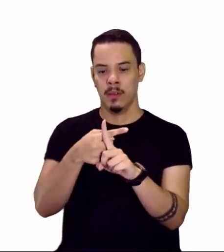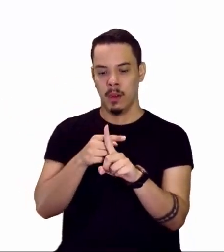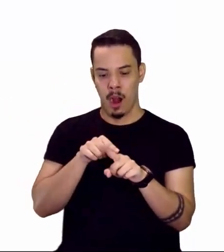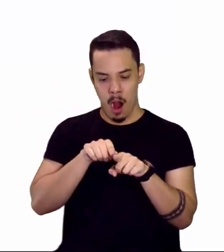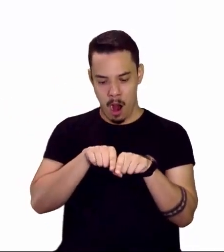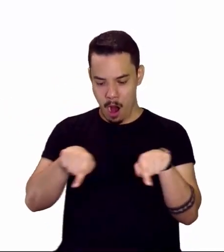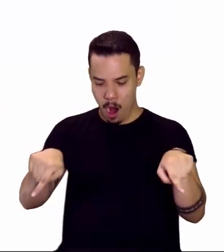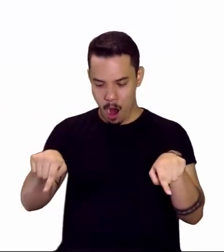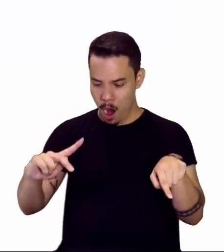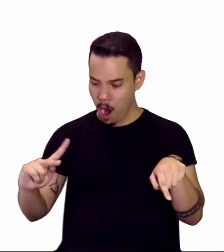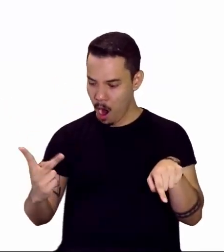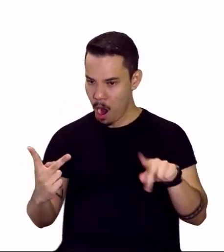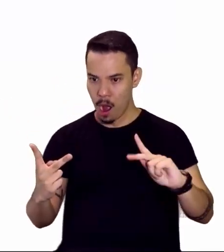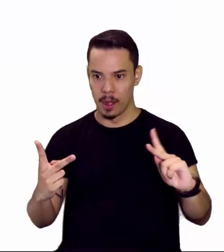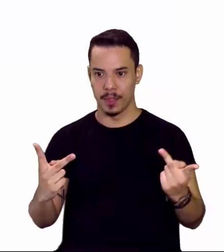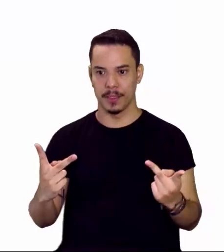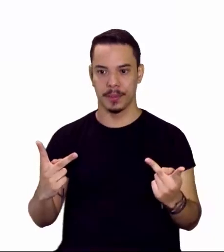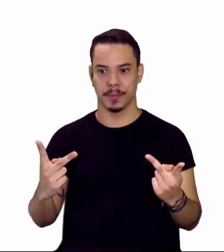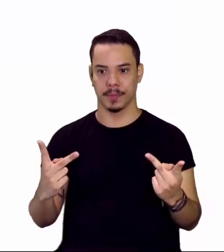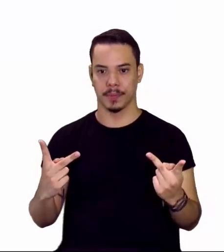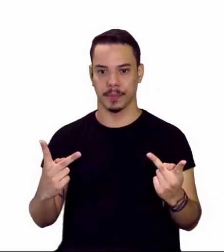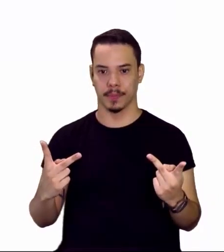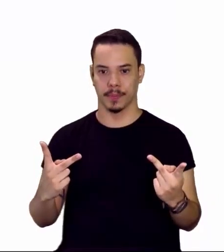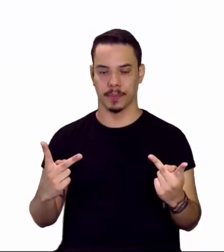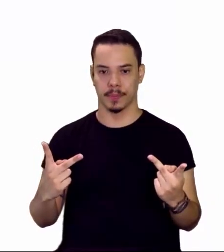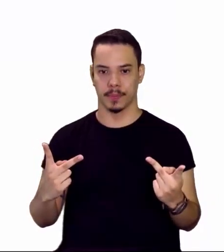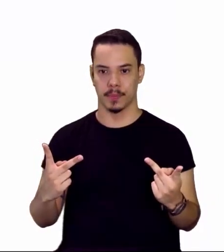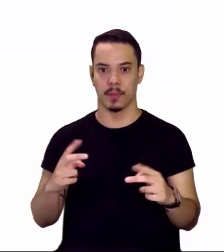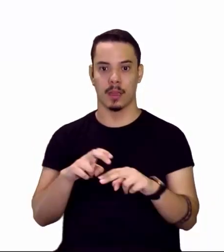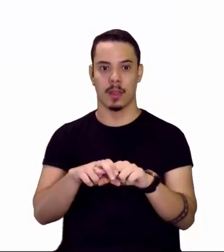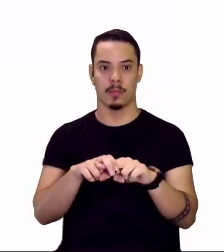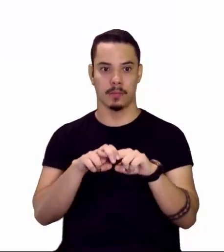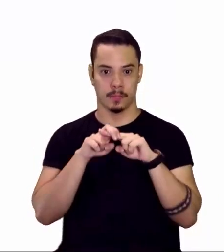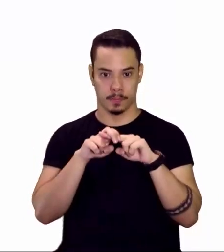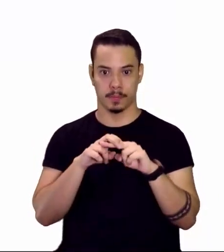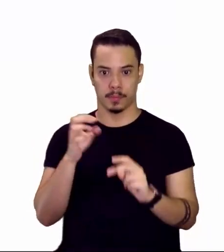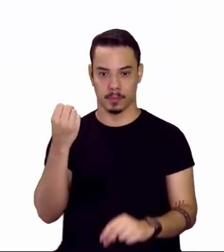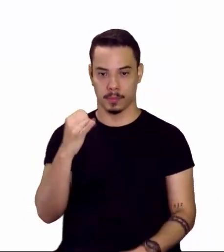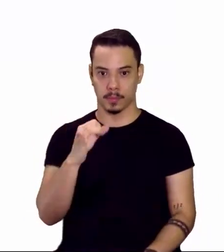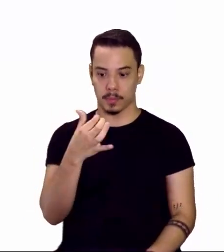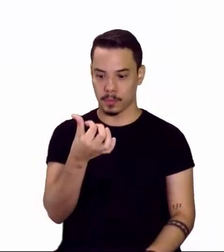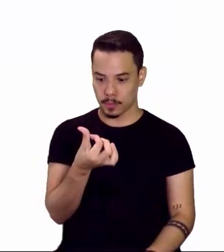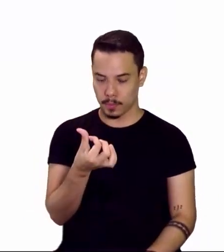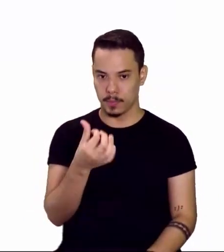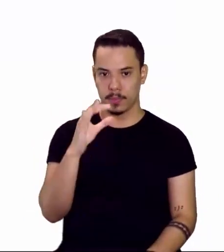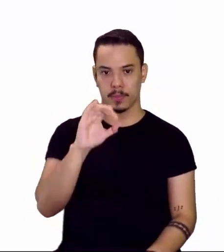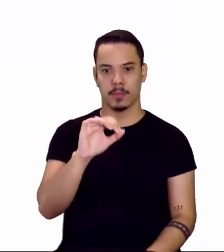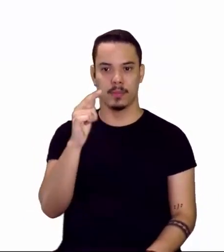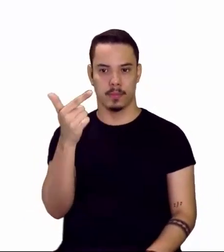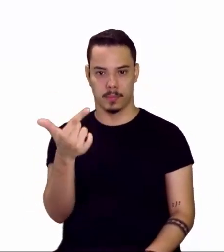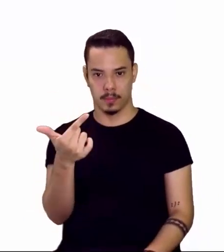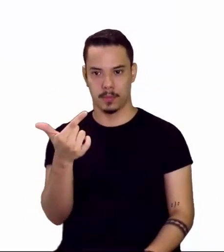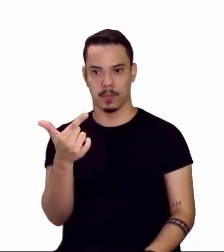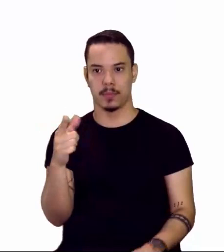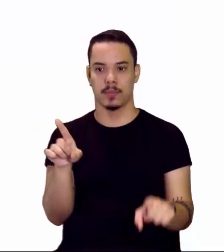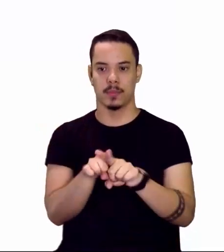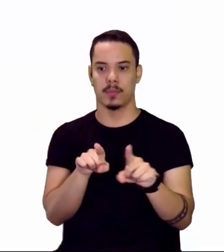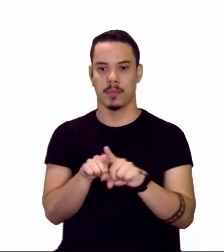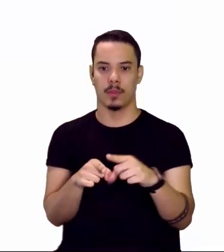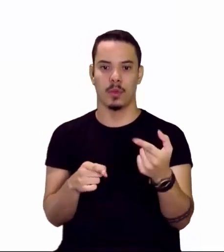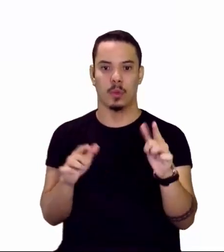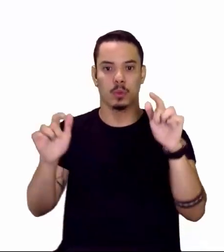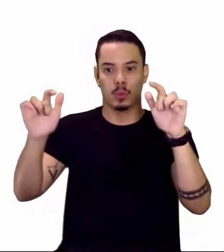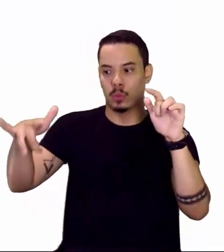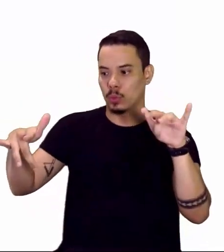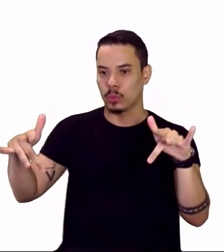do hidrogênio. Então, 6 o oxigênio na última camada, o hidrogênio tem 1. Então, agora o